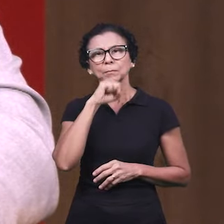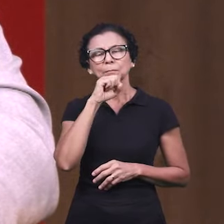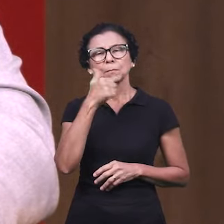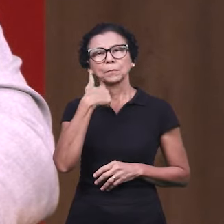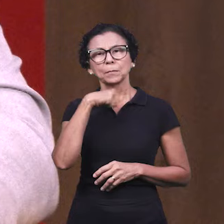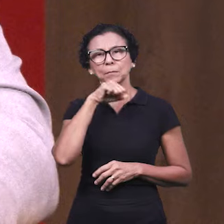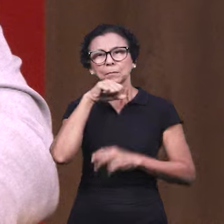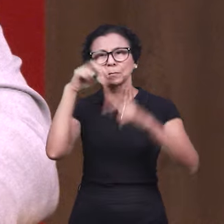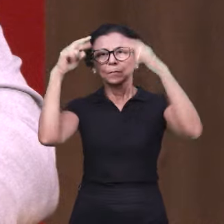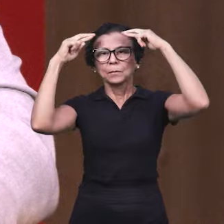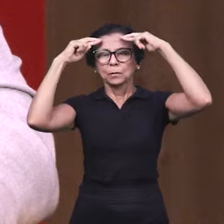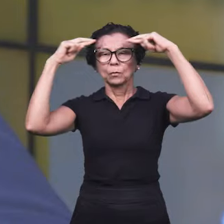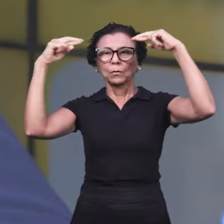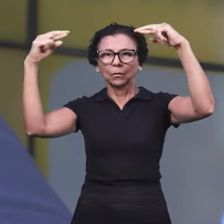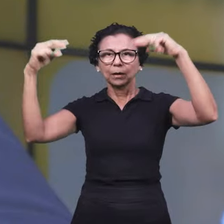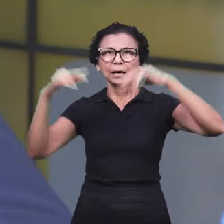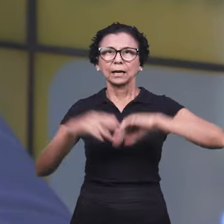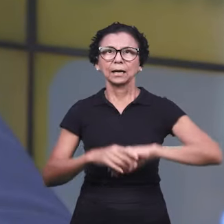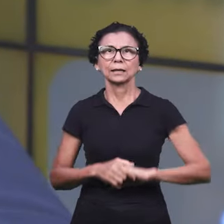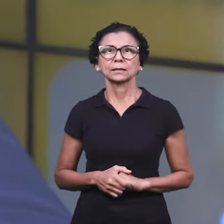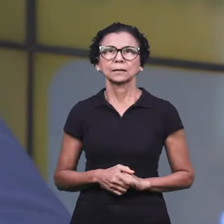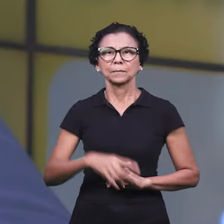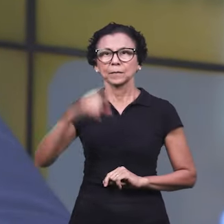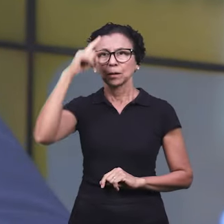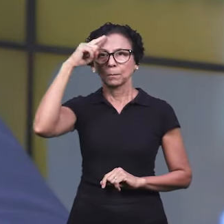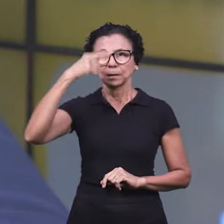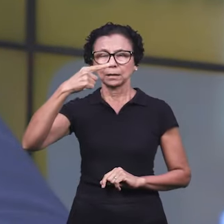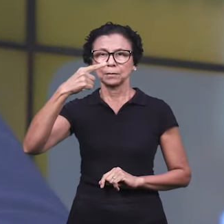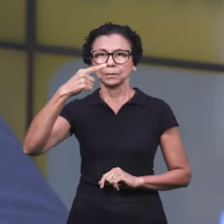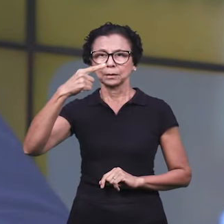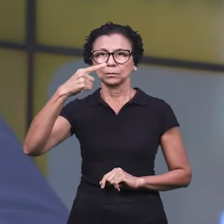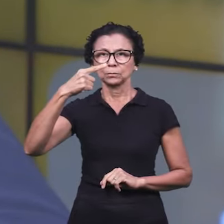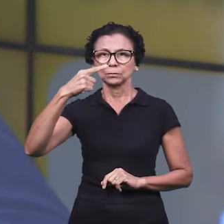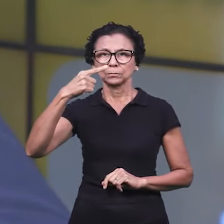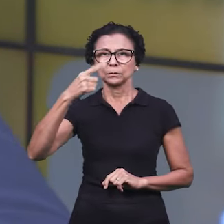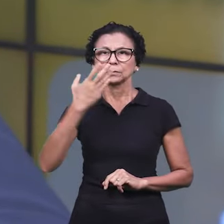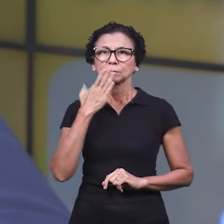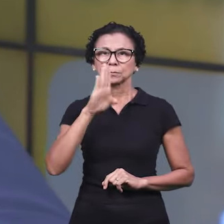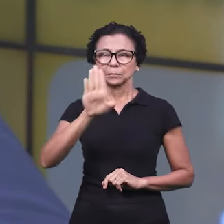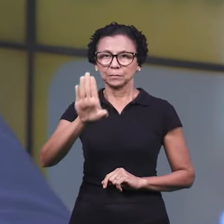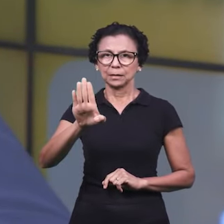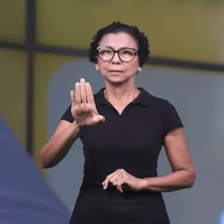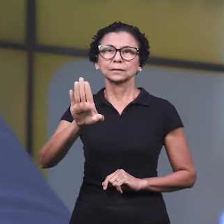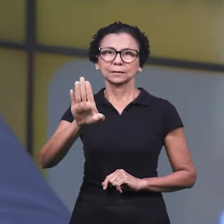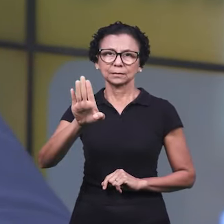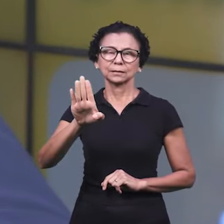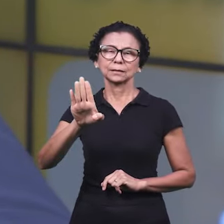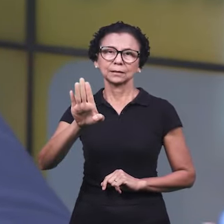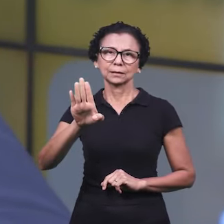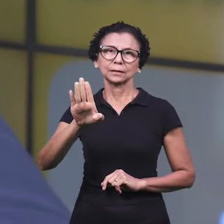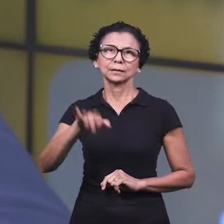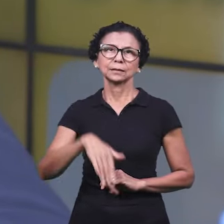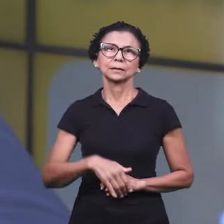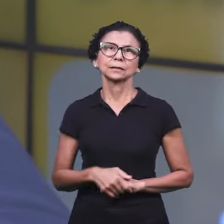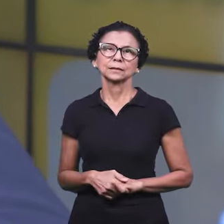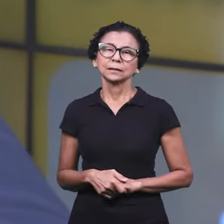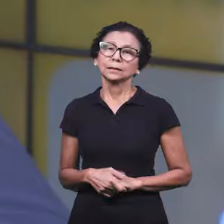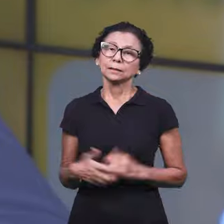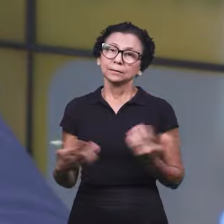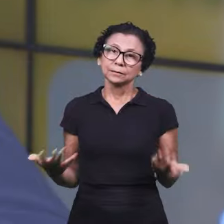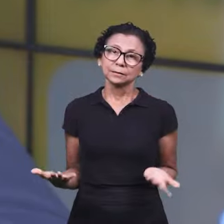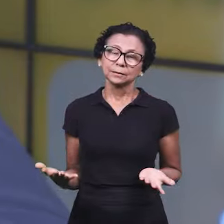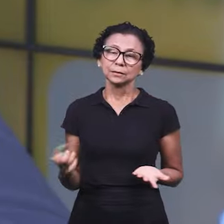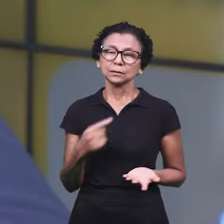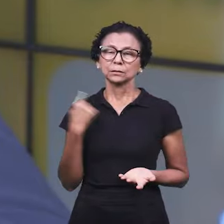né é uma é um Mandamento com promessa né ele ele tende se obedecer